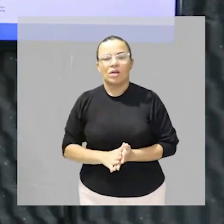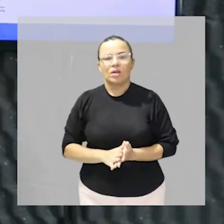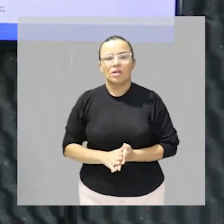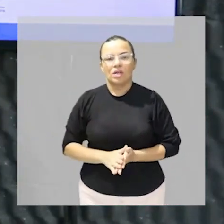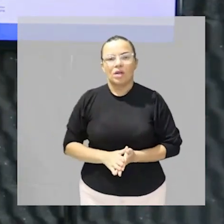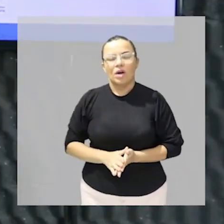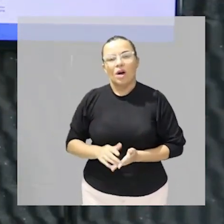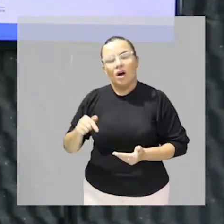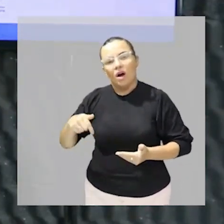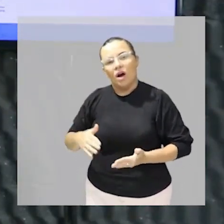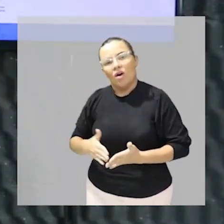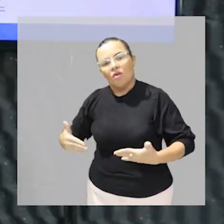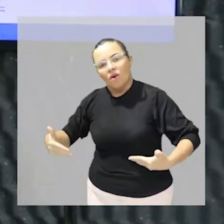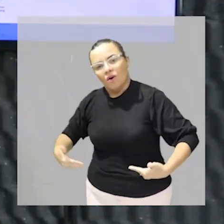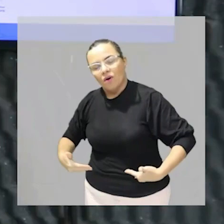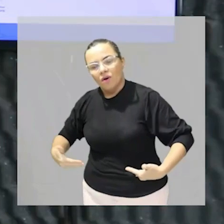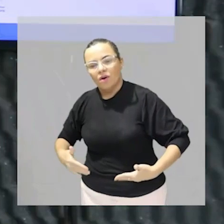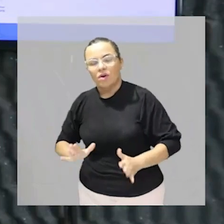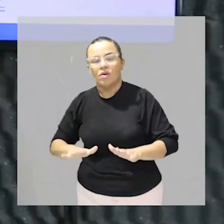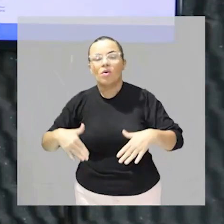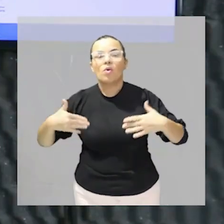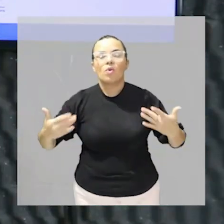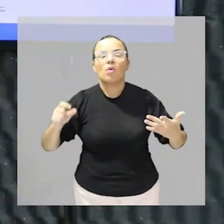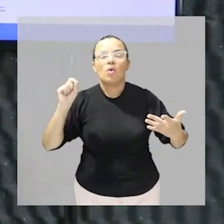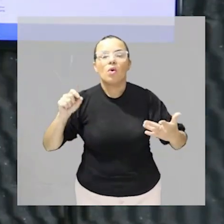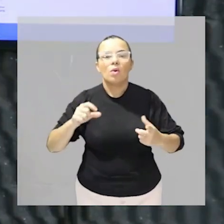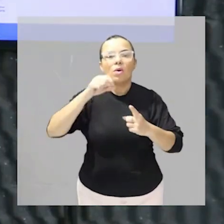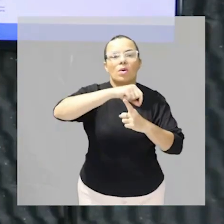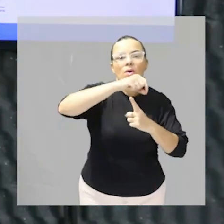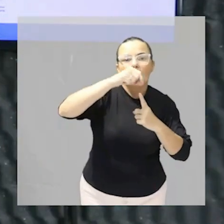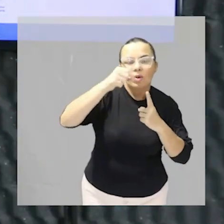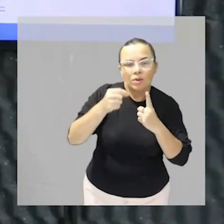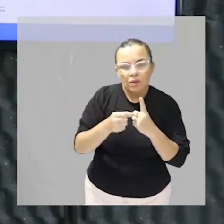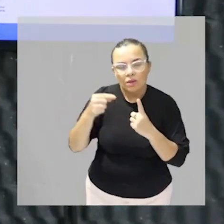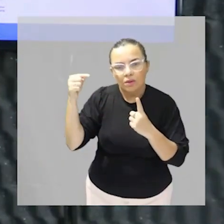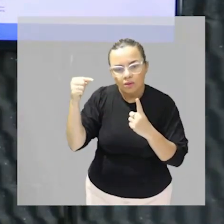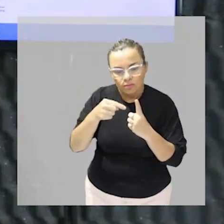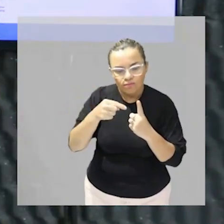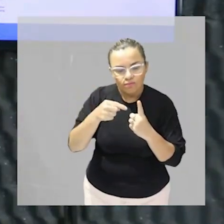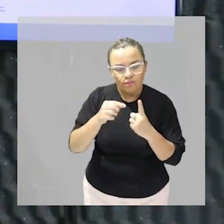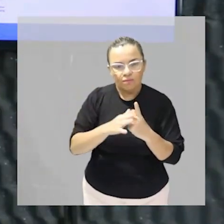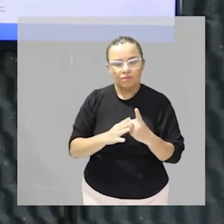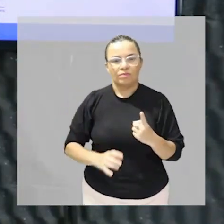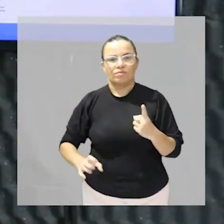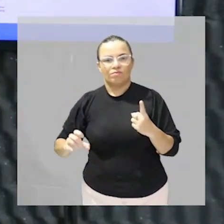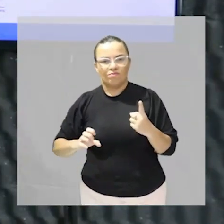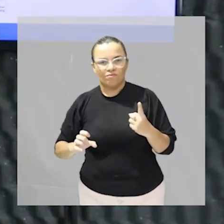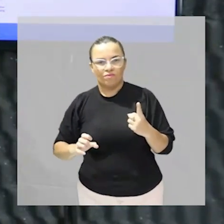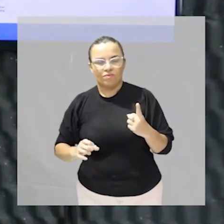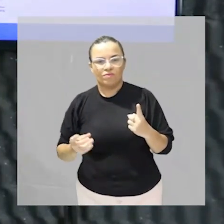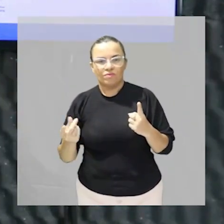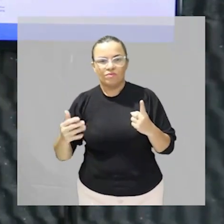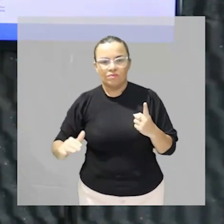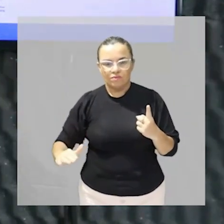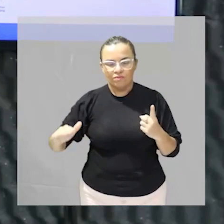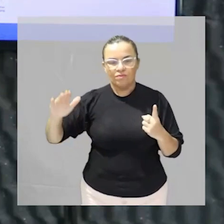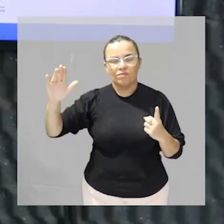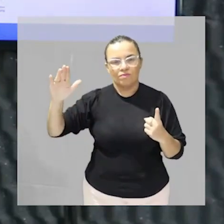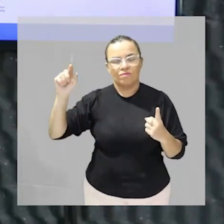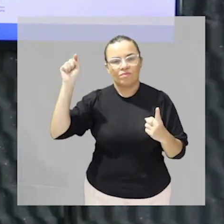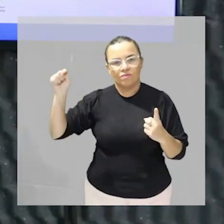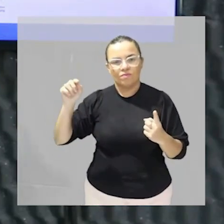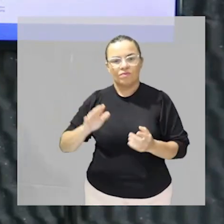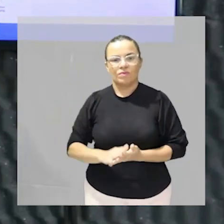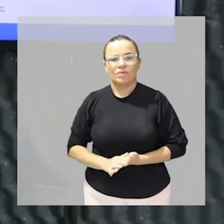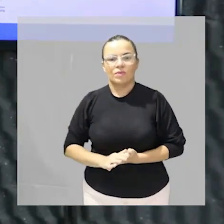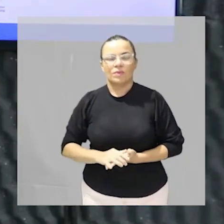nesse momento, inclusive, estavam importando trigo a um preço muito alto, o que encarecia o principal alimento desses pobres plebeus, que era o